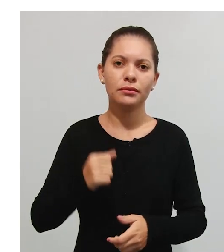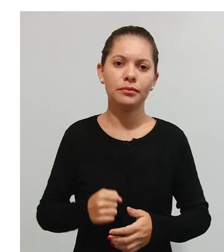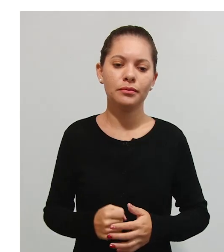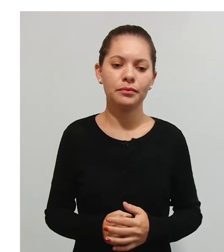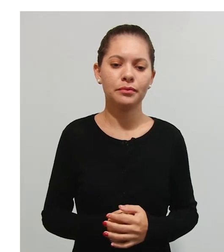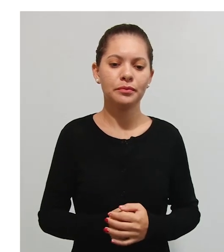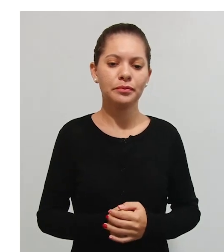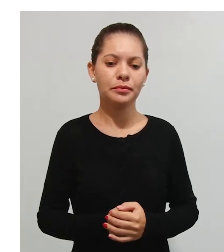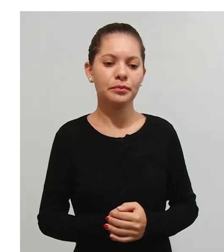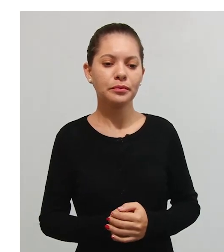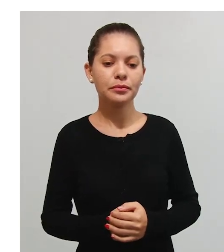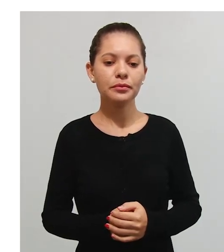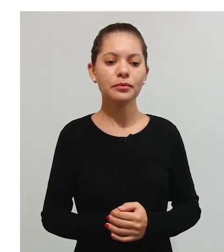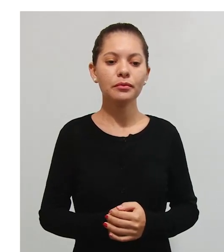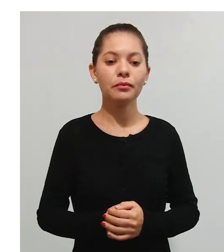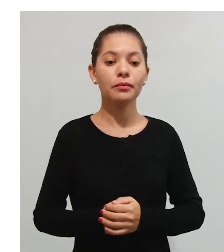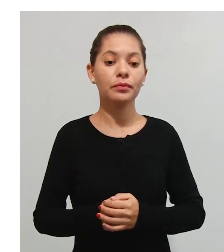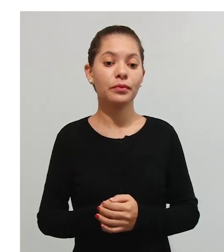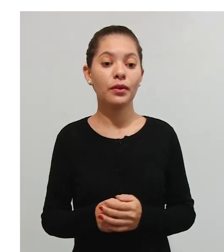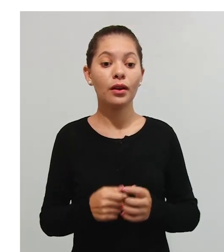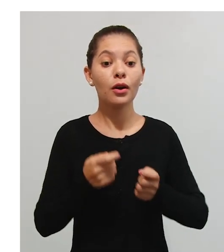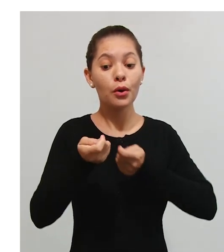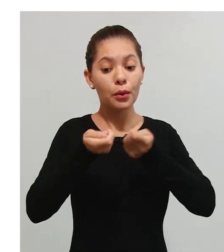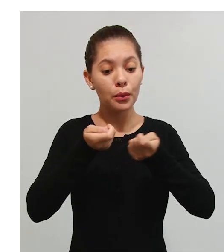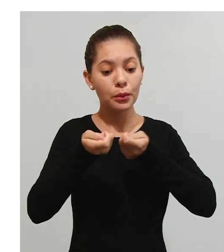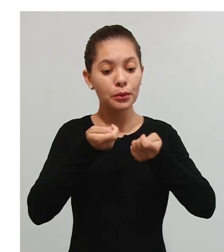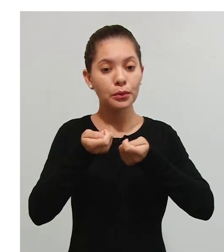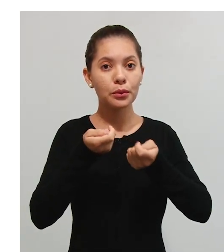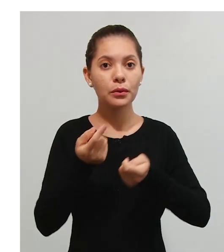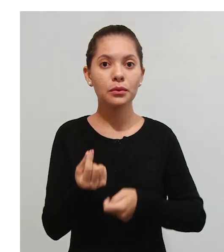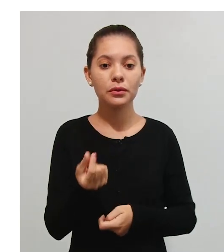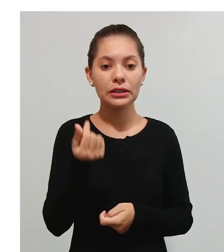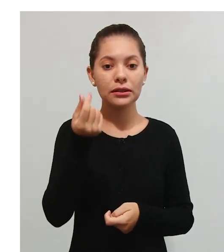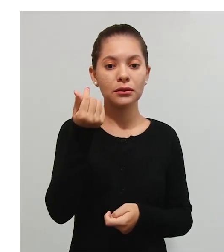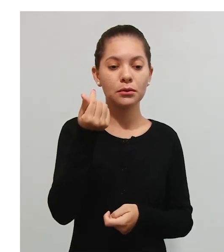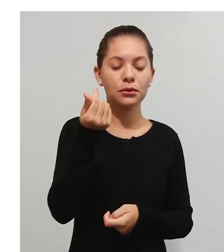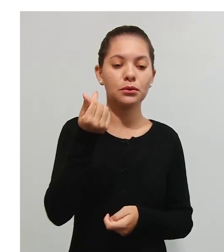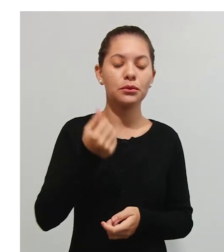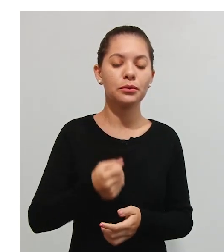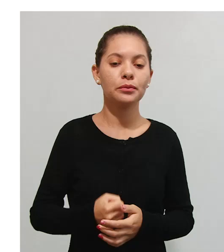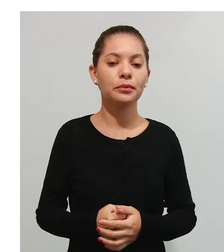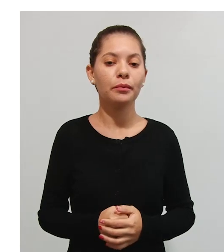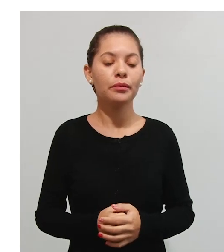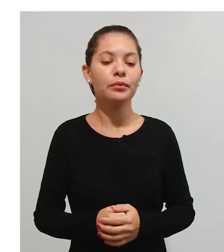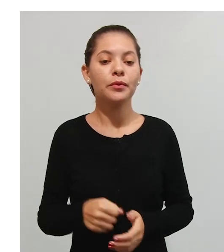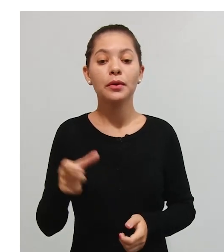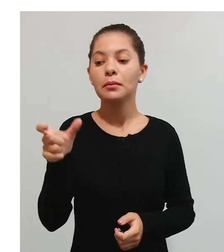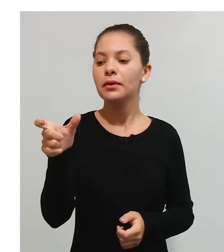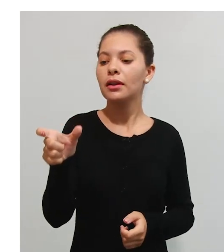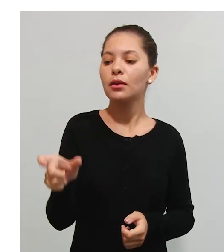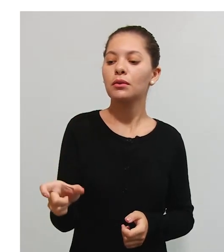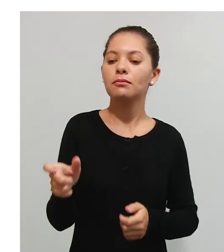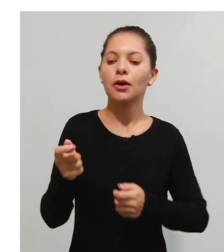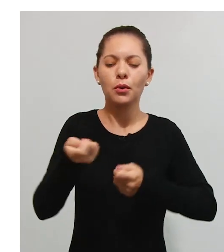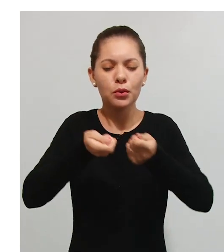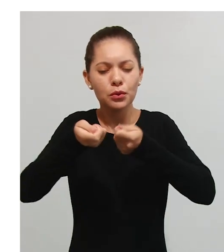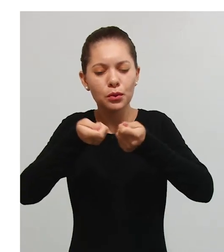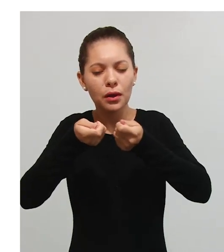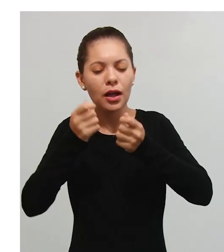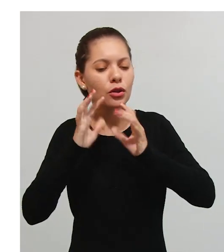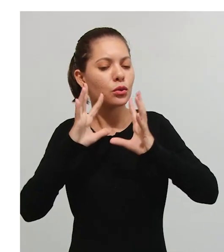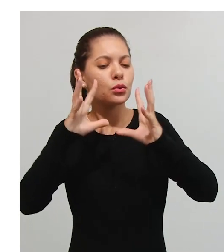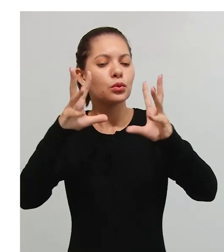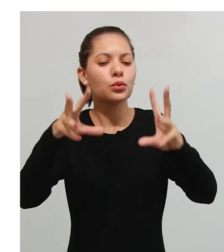decisão como empreendedor, ok? Controle dos recursos também. O empreendedor ele vai controlar os recursos daquele empreendimento como um